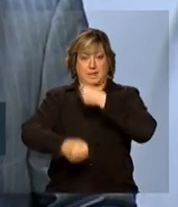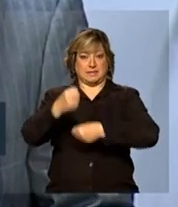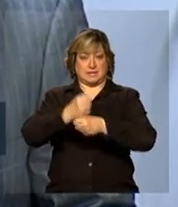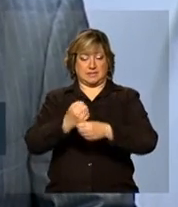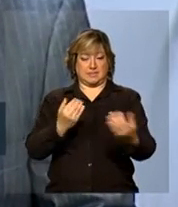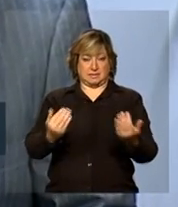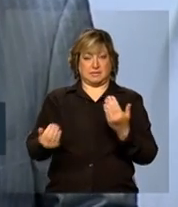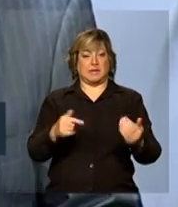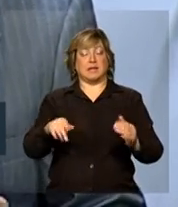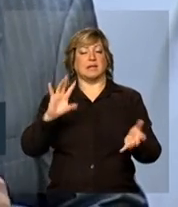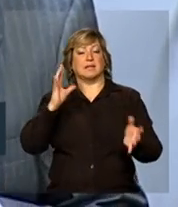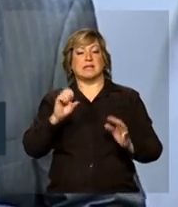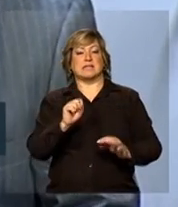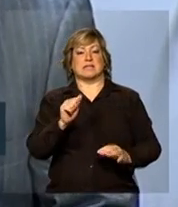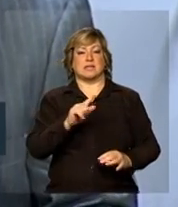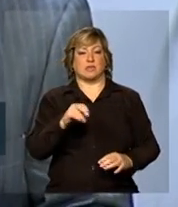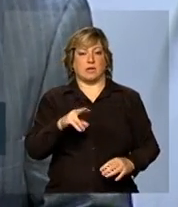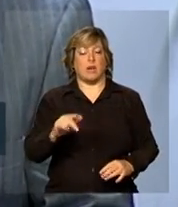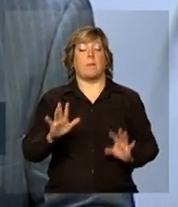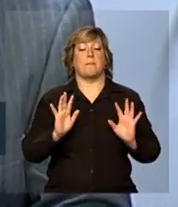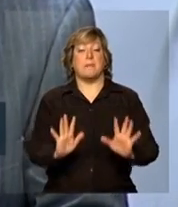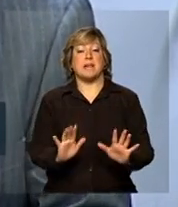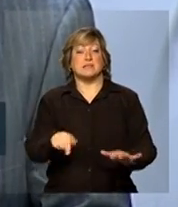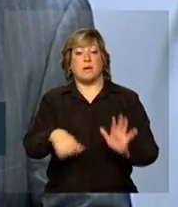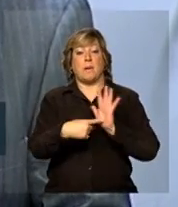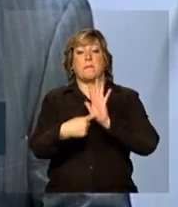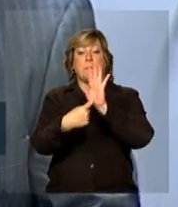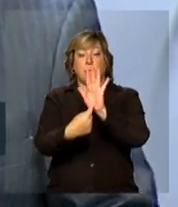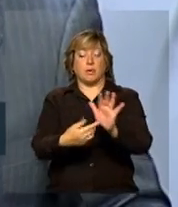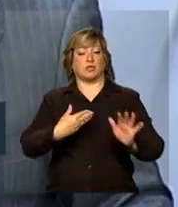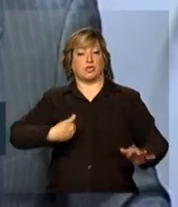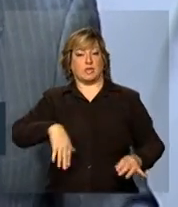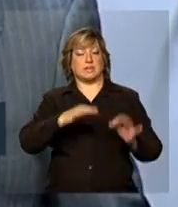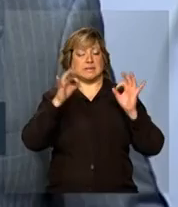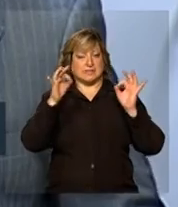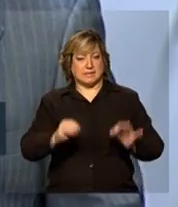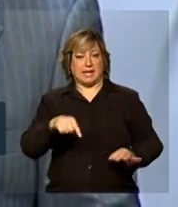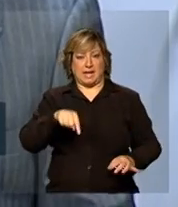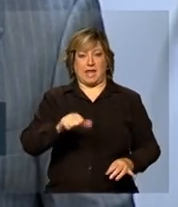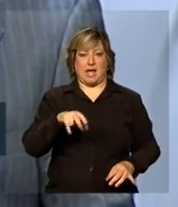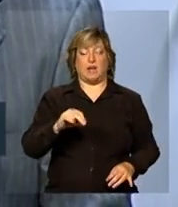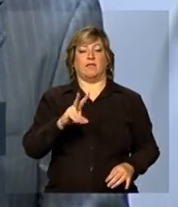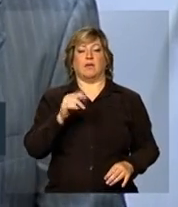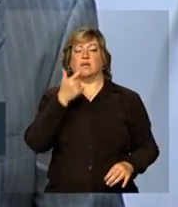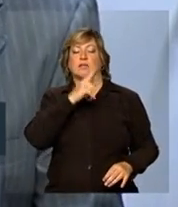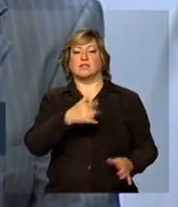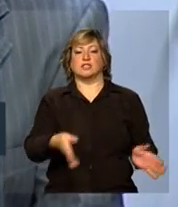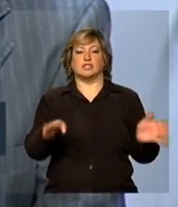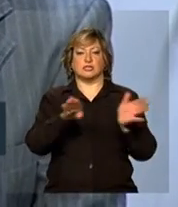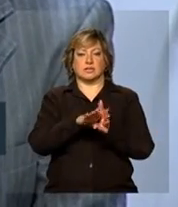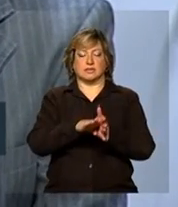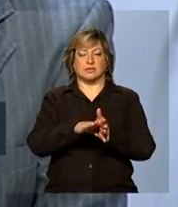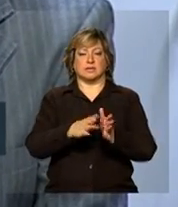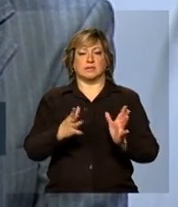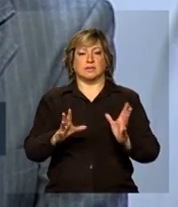isso é sazonal, mas o que mostra que nós, certamente, nesse ano, chegaremos a uma taxa de doação muito maior do